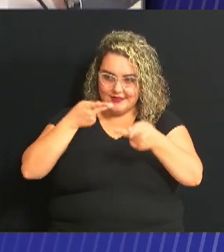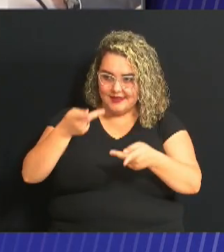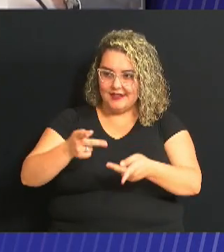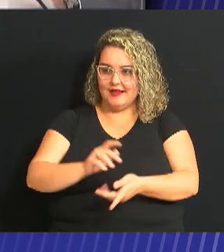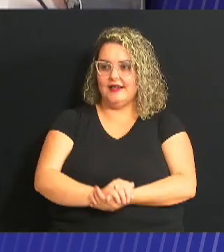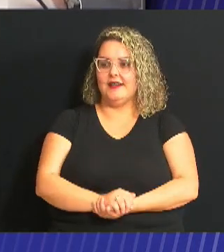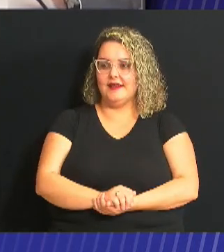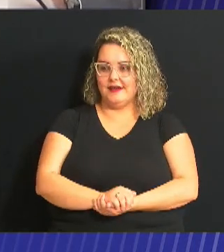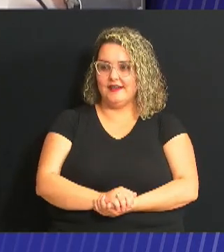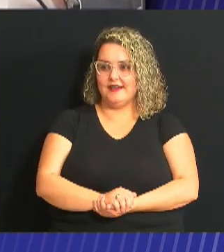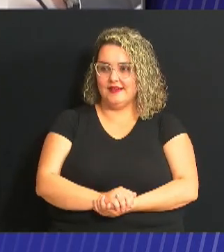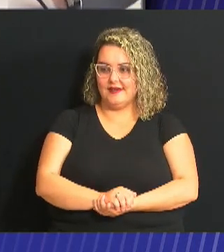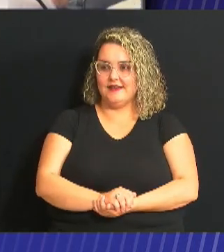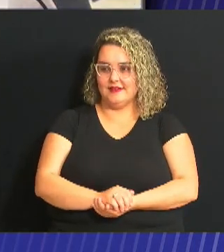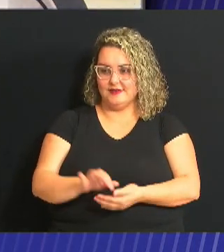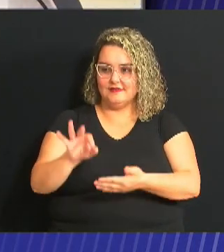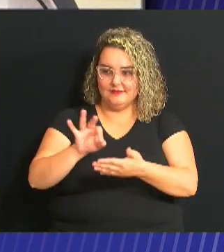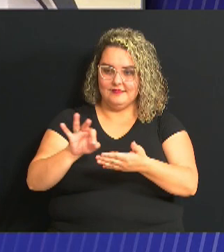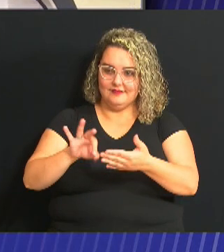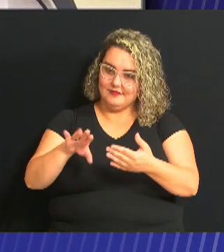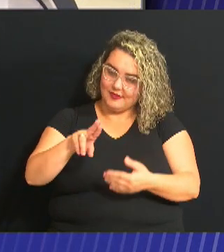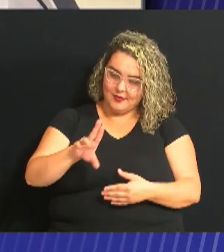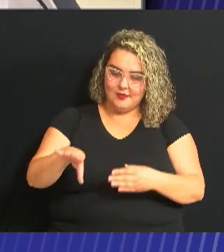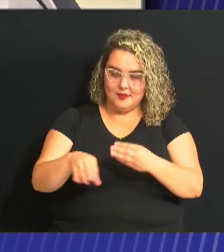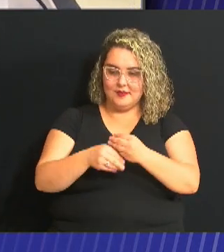de me contrapor ou complementar.